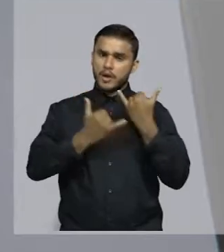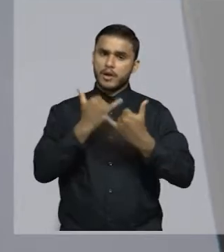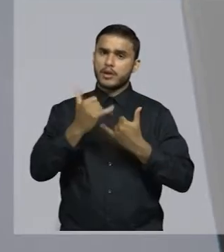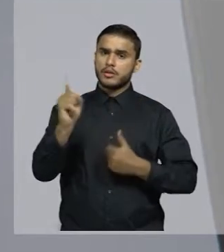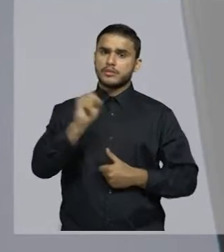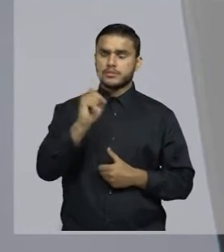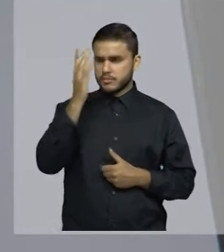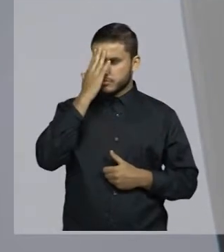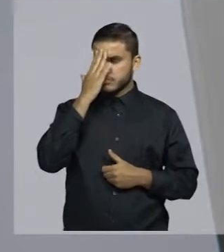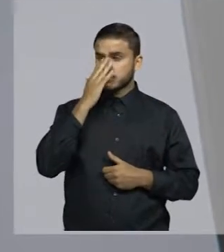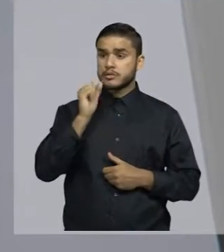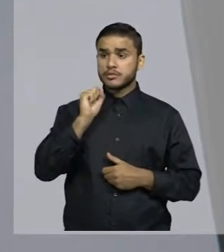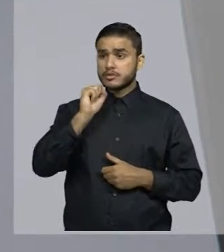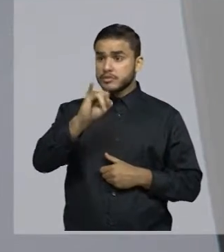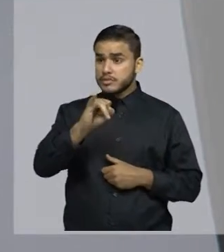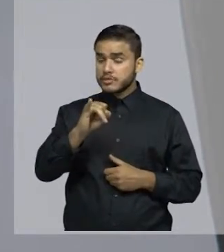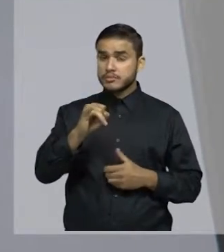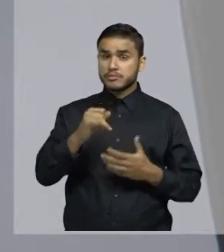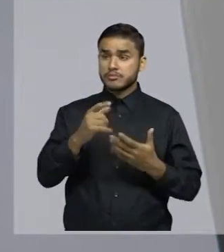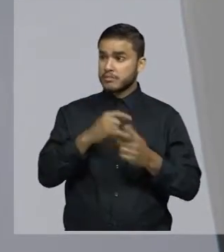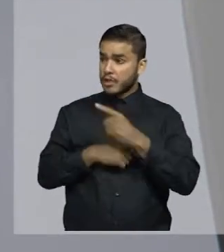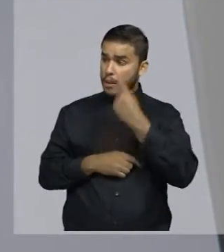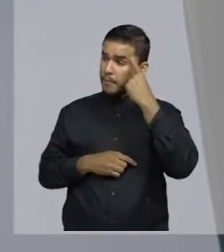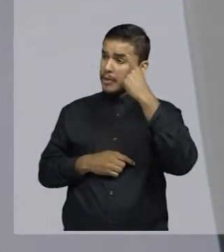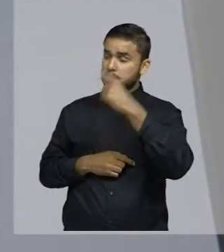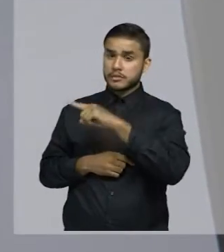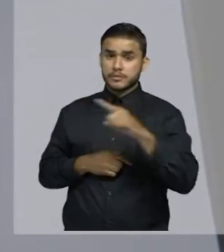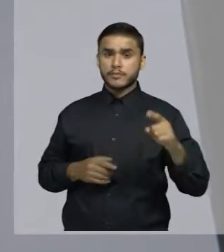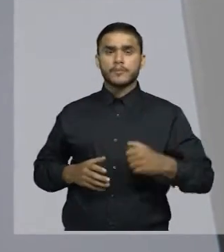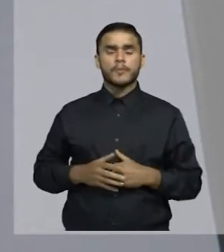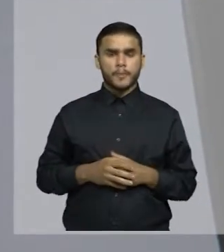E volta de novo o mesmo problema. Se a gente